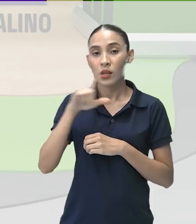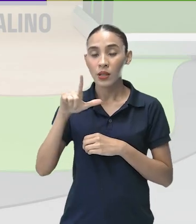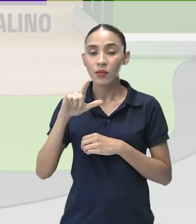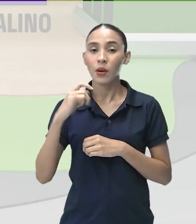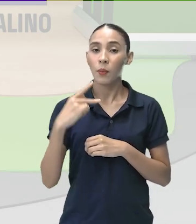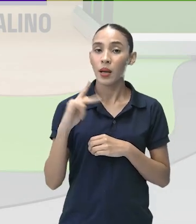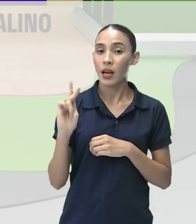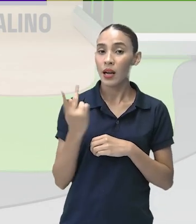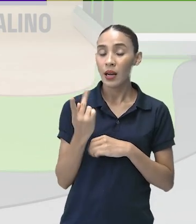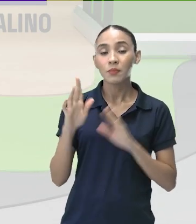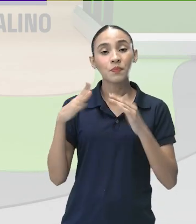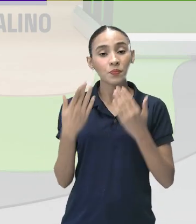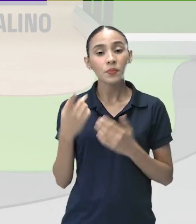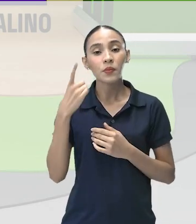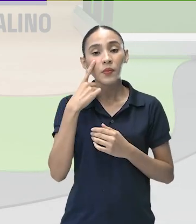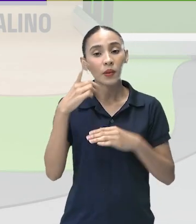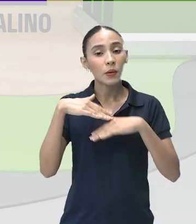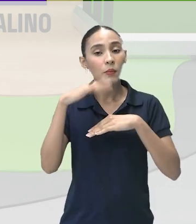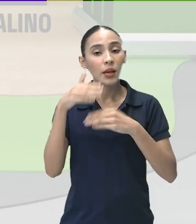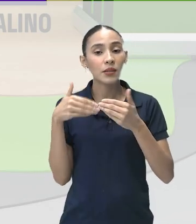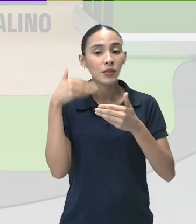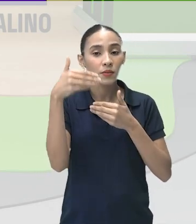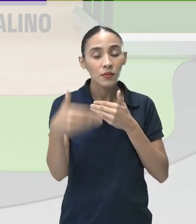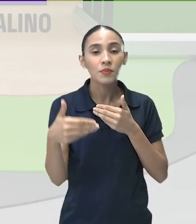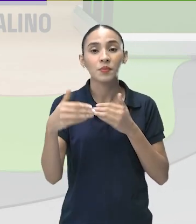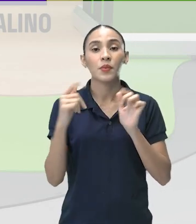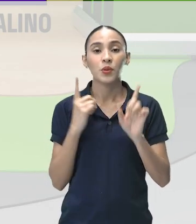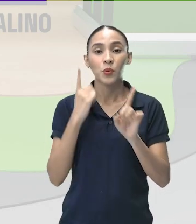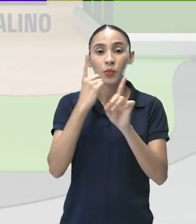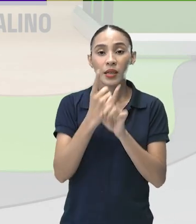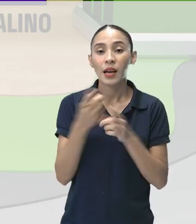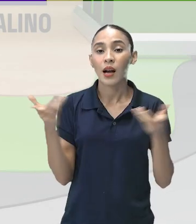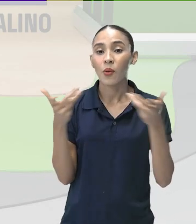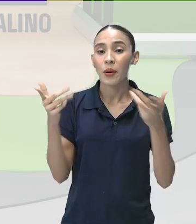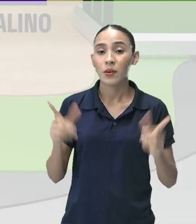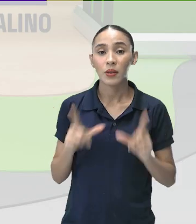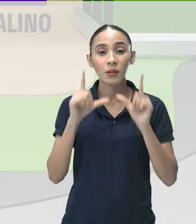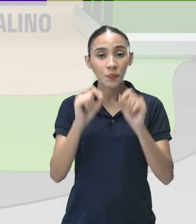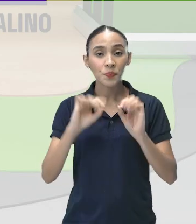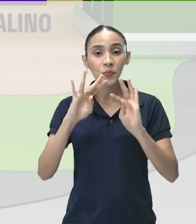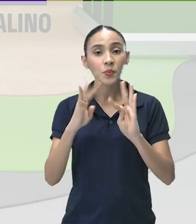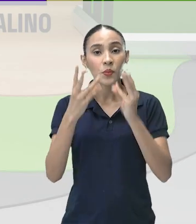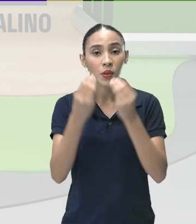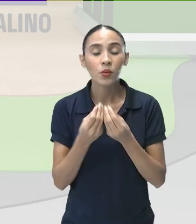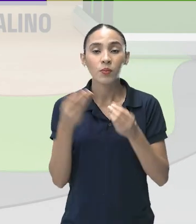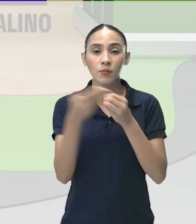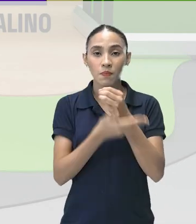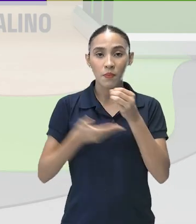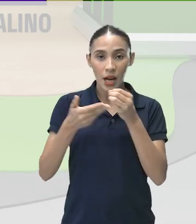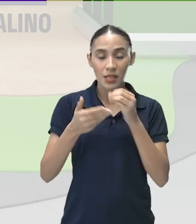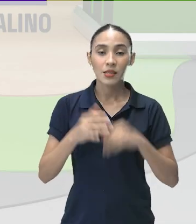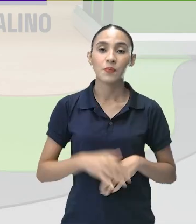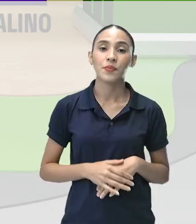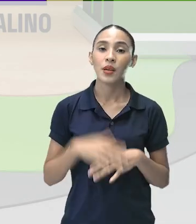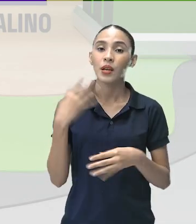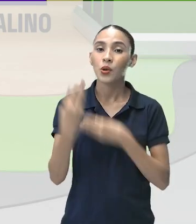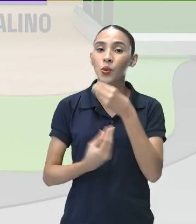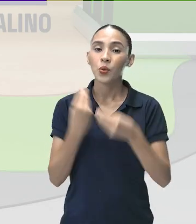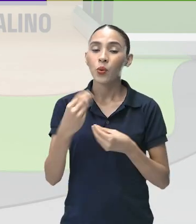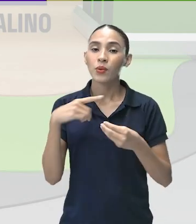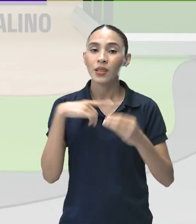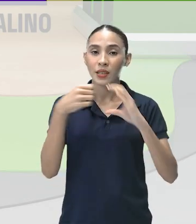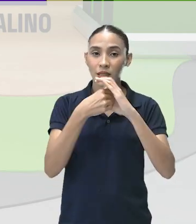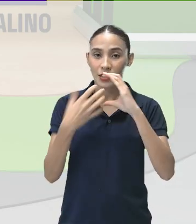pH. E isso nós veremos um pouco mais à frente quando vamos descobrir agora sobre as substâncias básicas e como elas